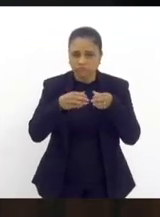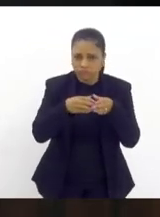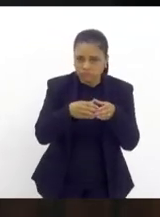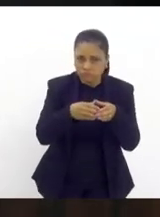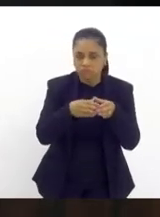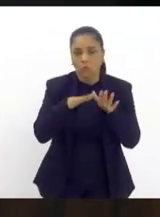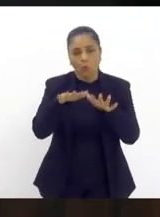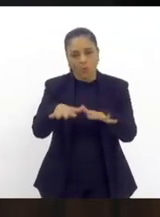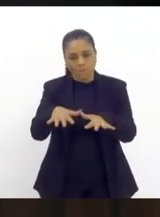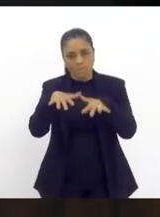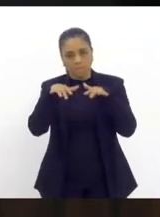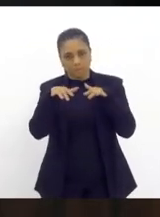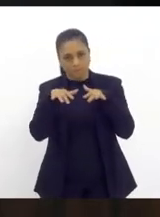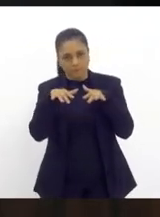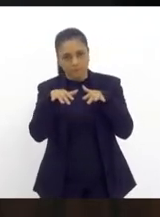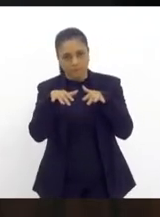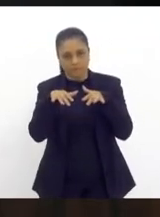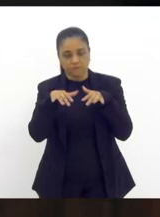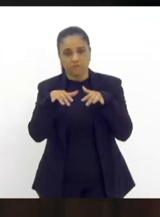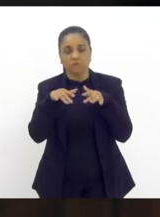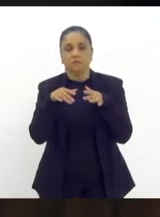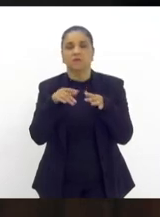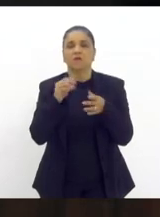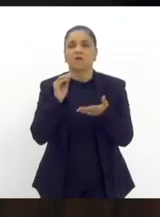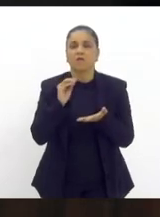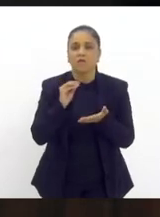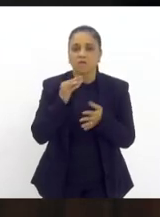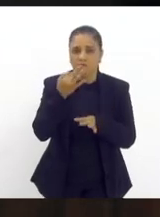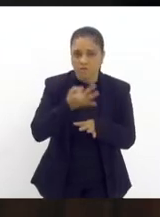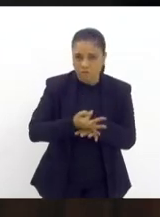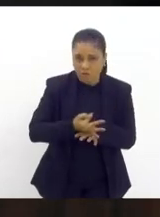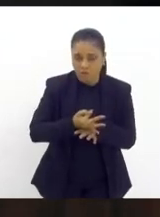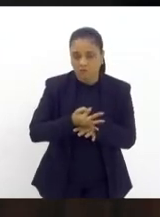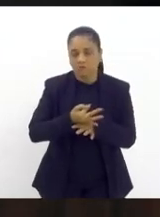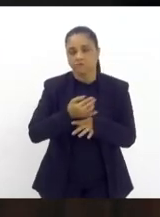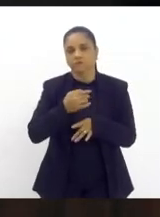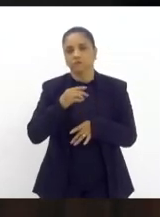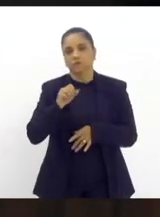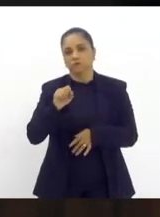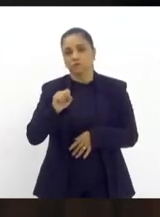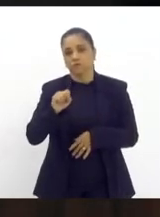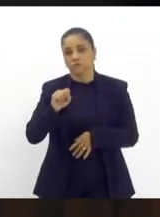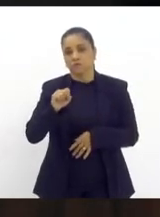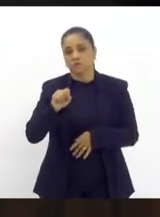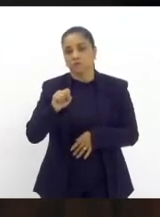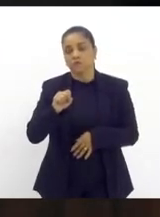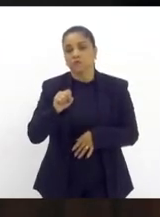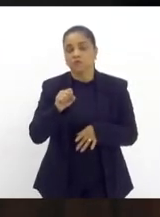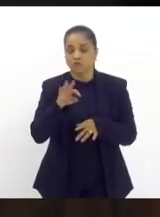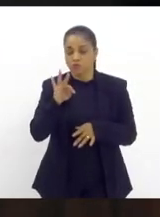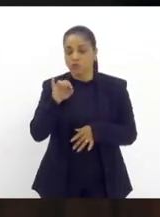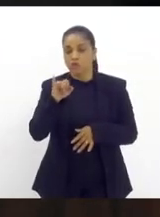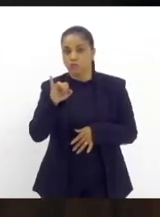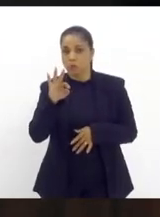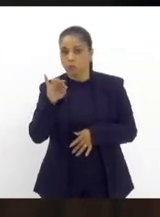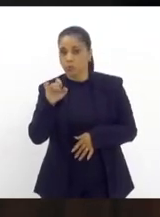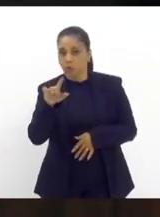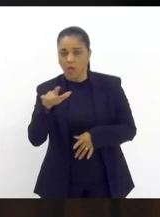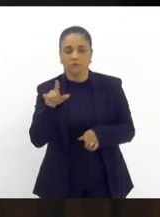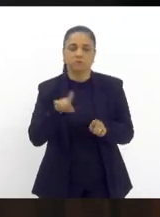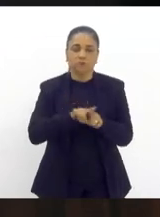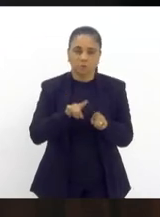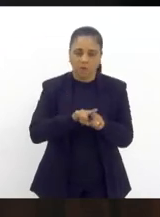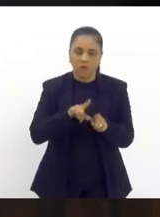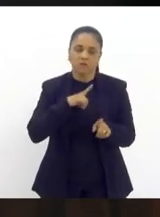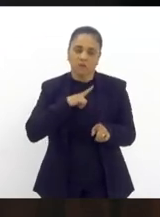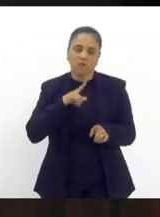tanto tanto Vale na ausência dos titulares o voto do suplente como vale a presidência designar relatou especial